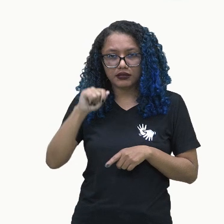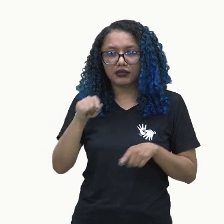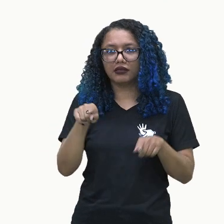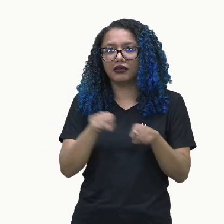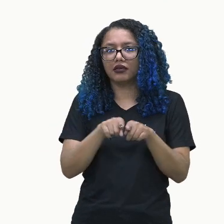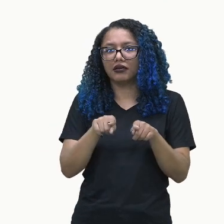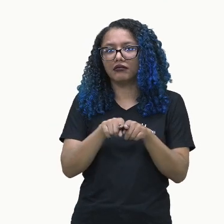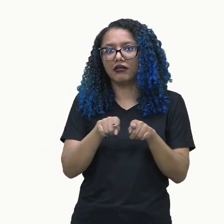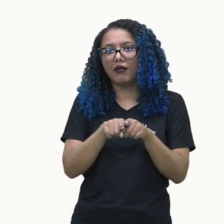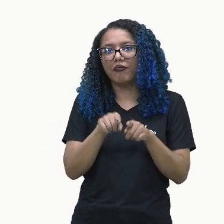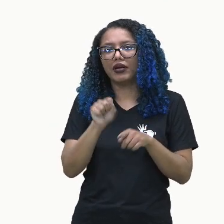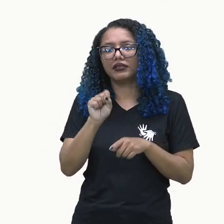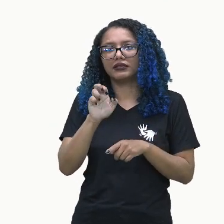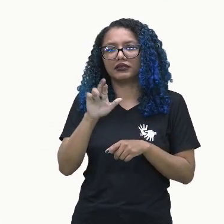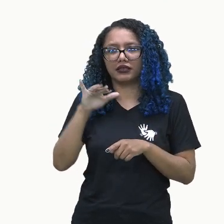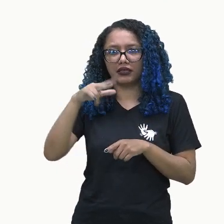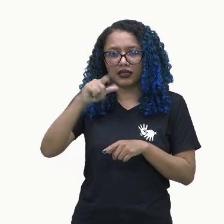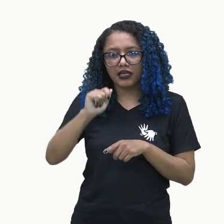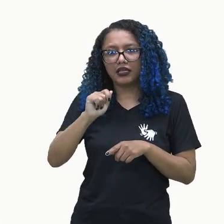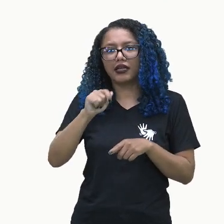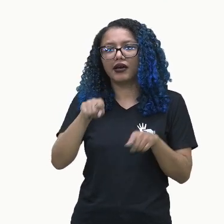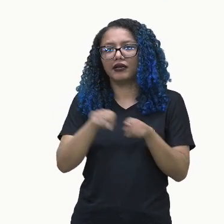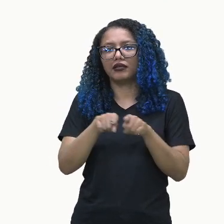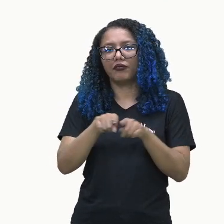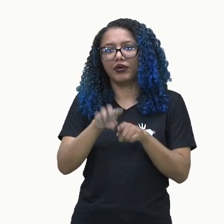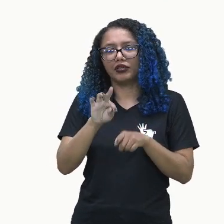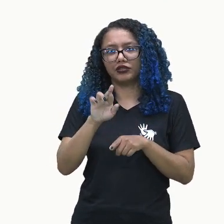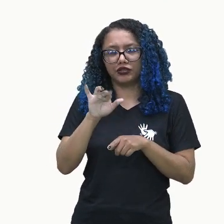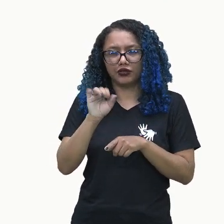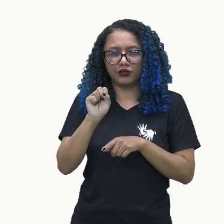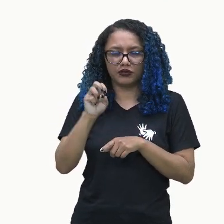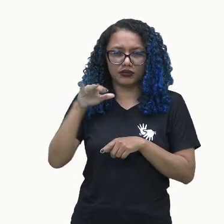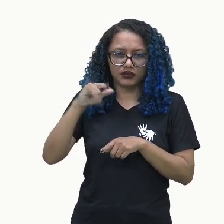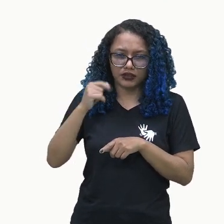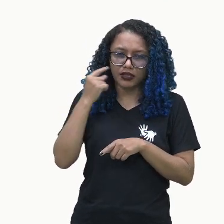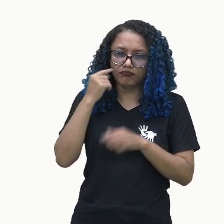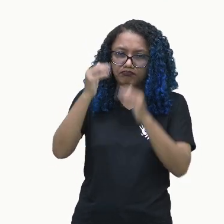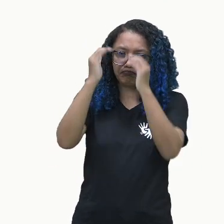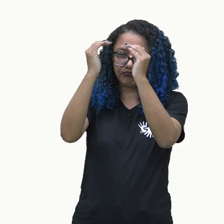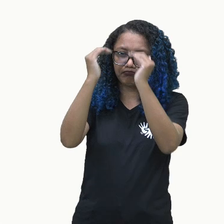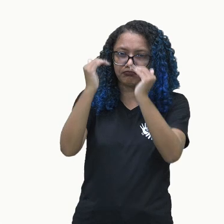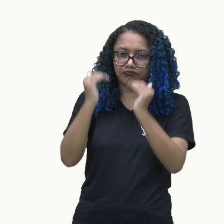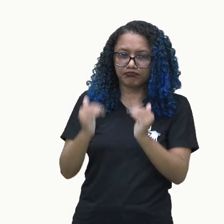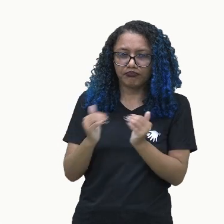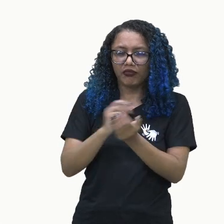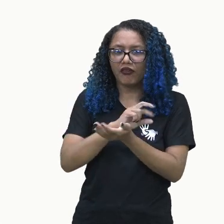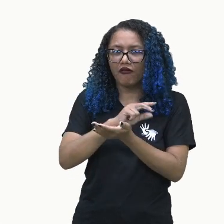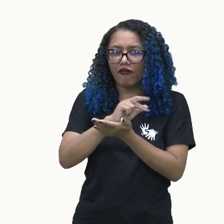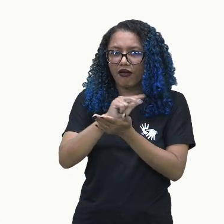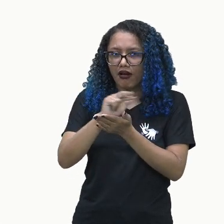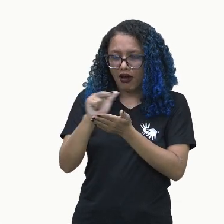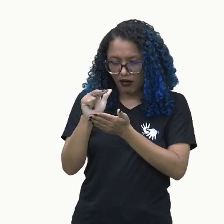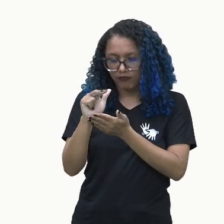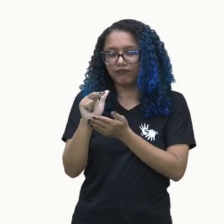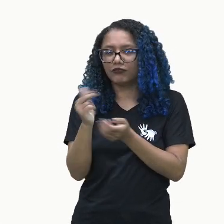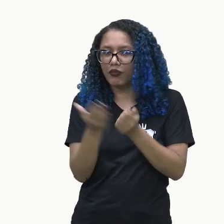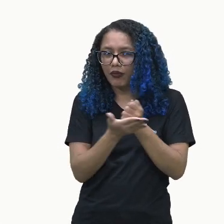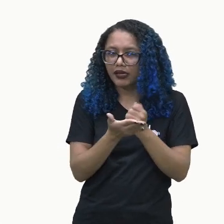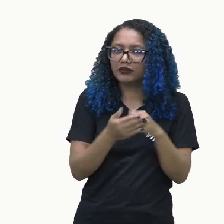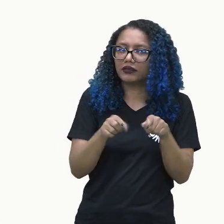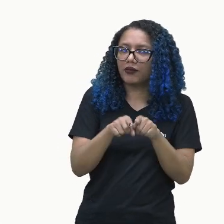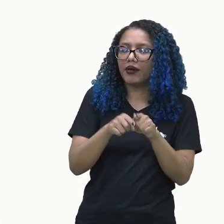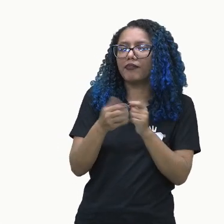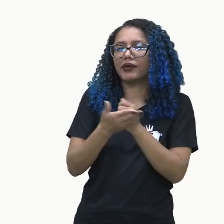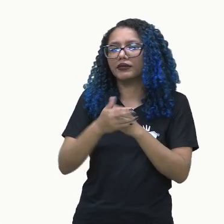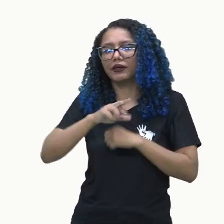e tirosina. Então, estão aí a classificação dos essenciais e dos não essenciais,